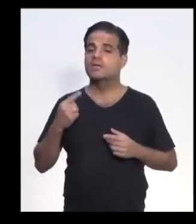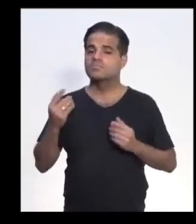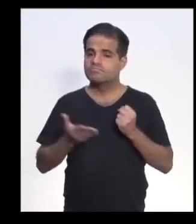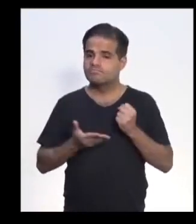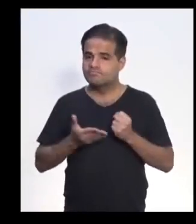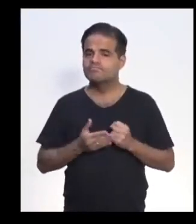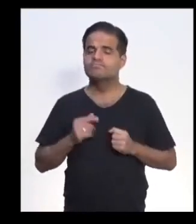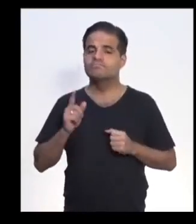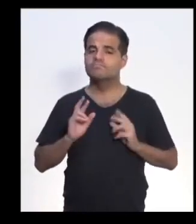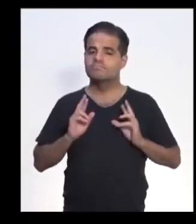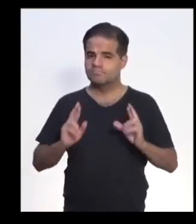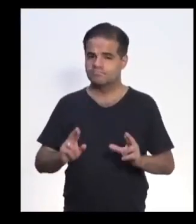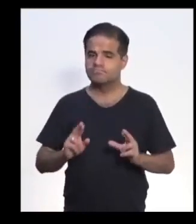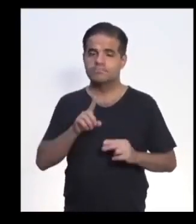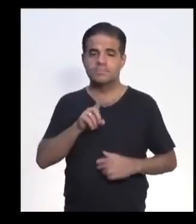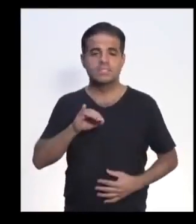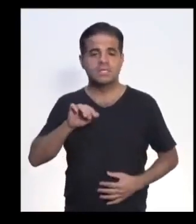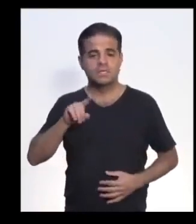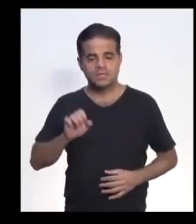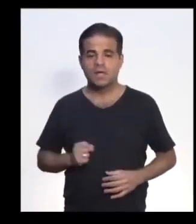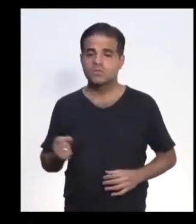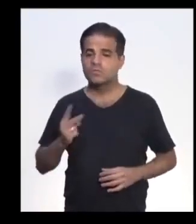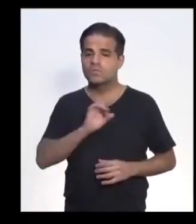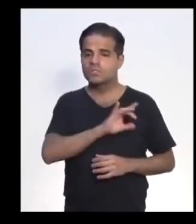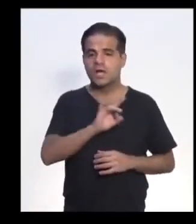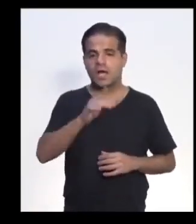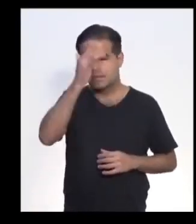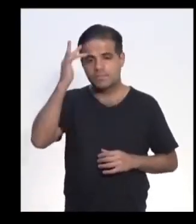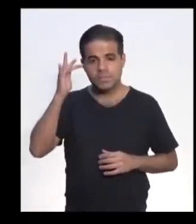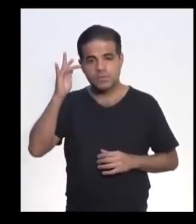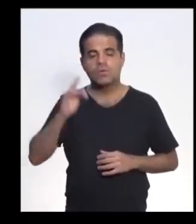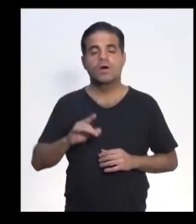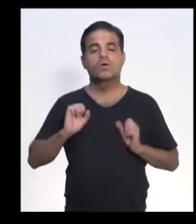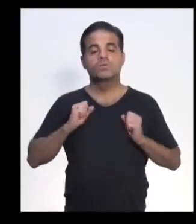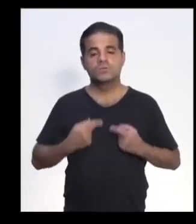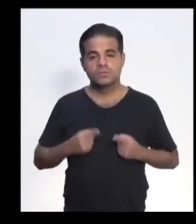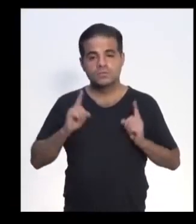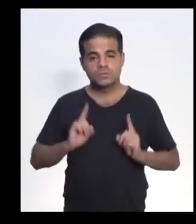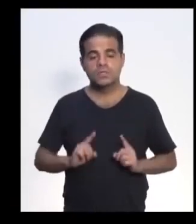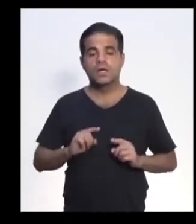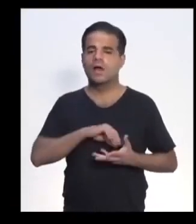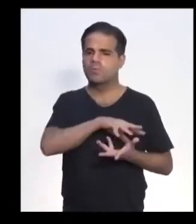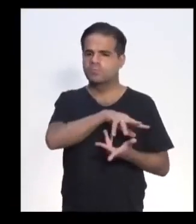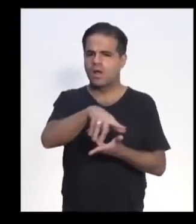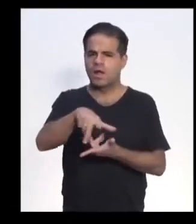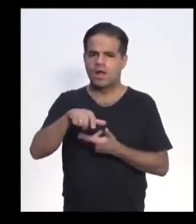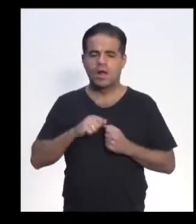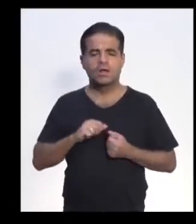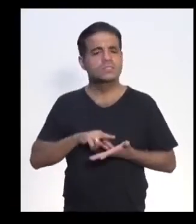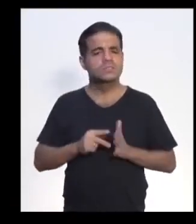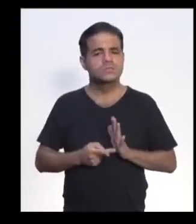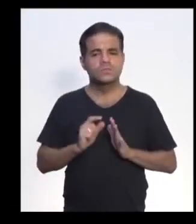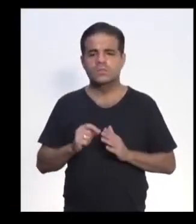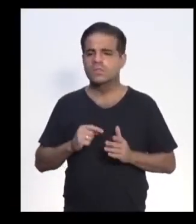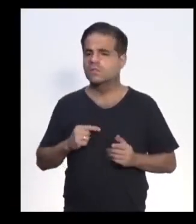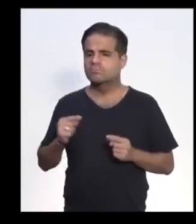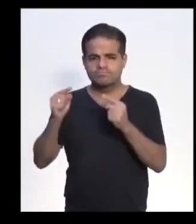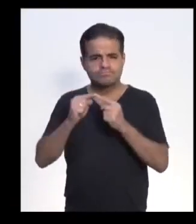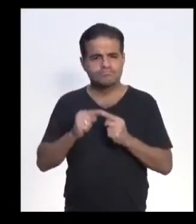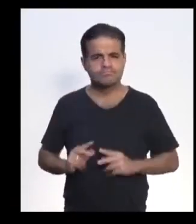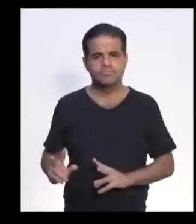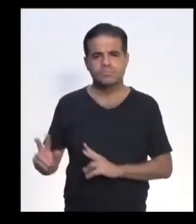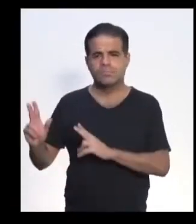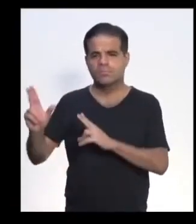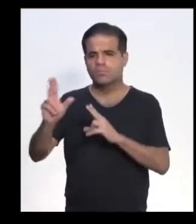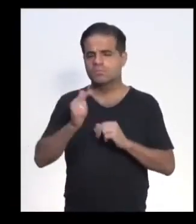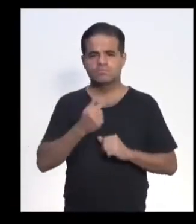sobre o respeito pela dignidade e o valor de cada pessoa. Os direitos humanos são universais, o que quer dizer que são aplicados de forma igual